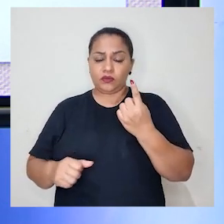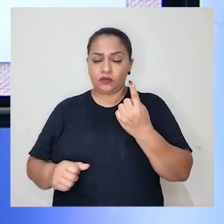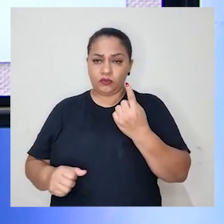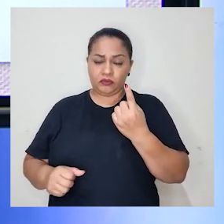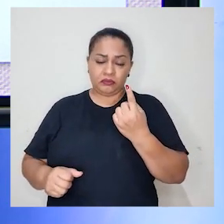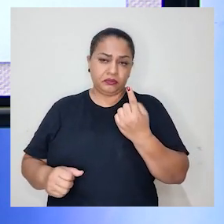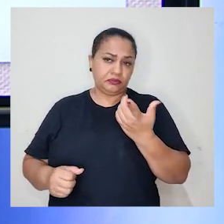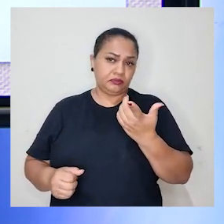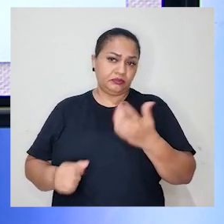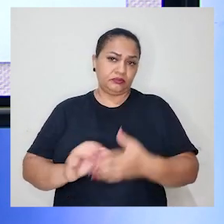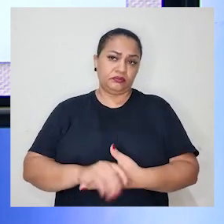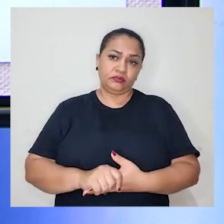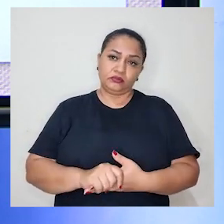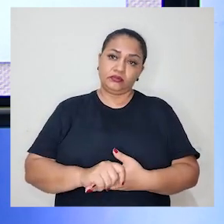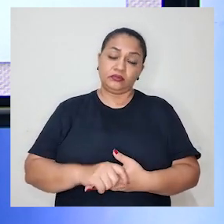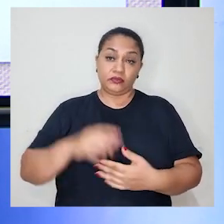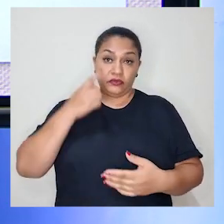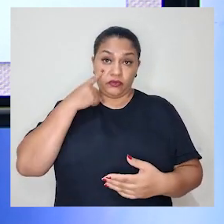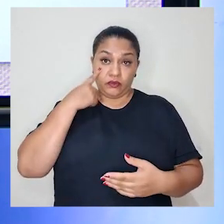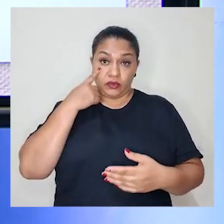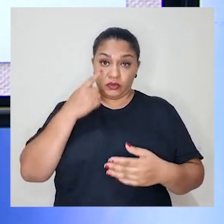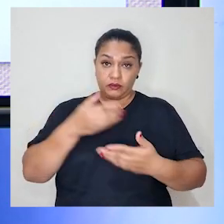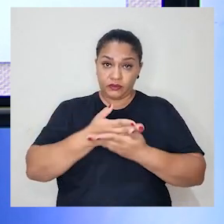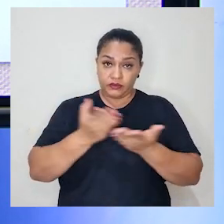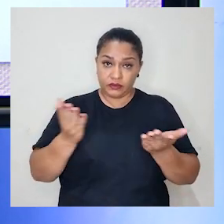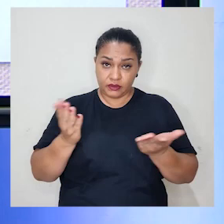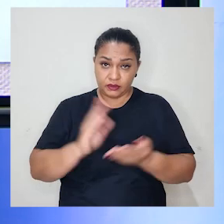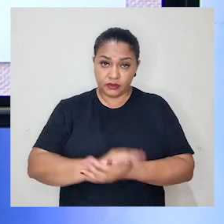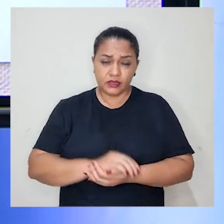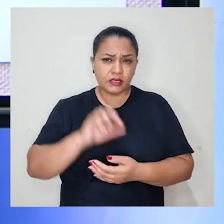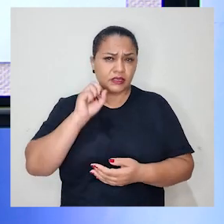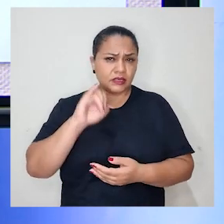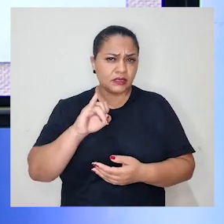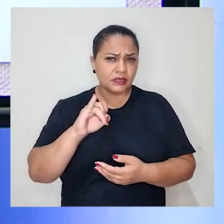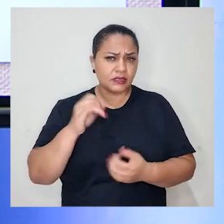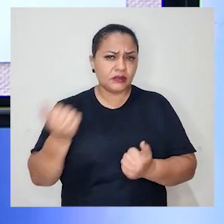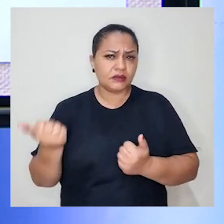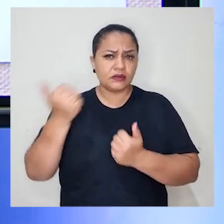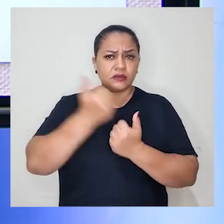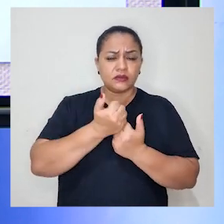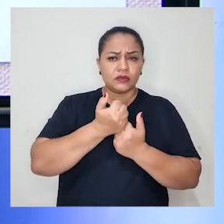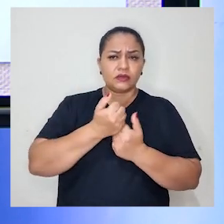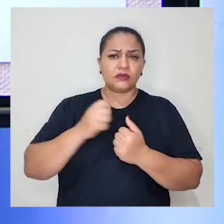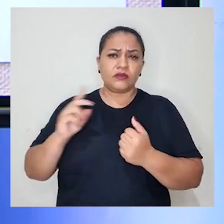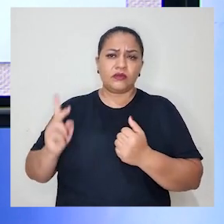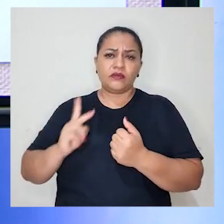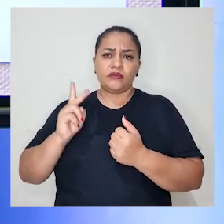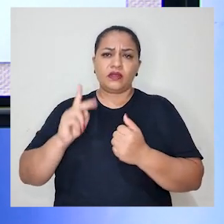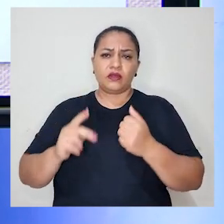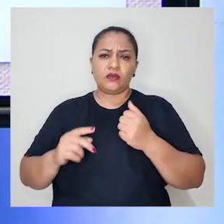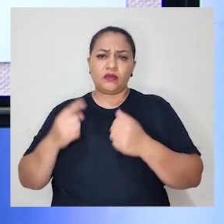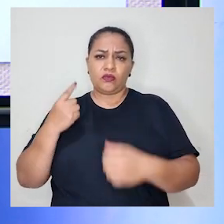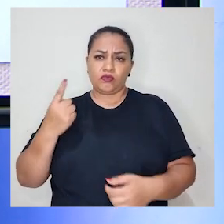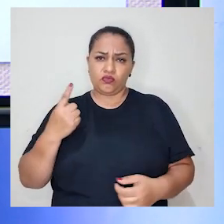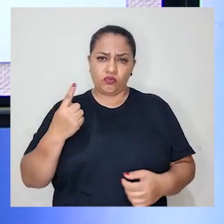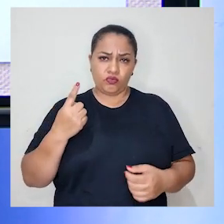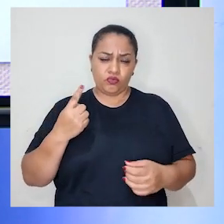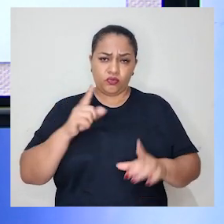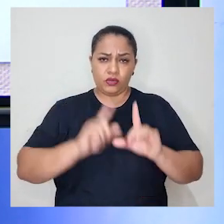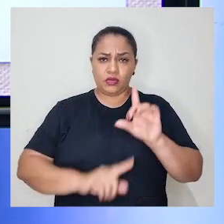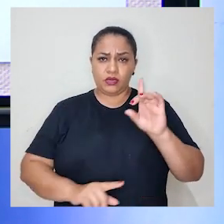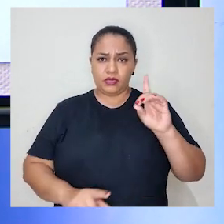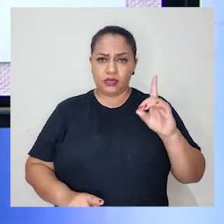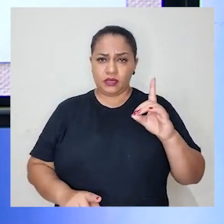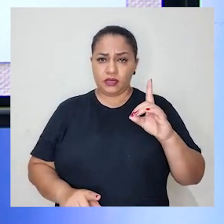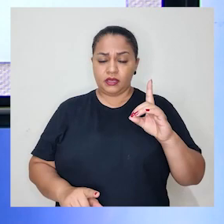aqui. Vou até mostrar para vocês. Então, tá aqui, ó. Se eu atribuir o valor 1,